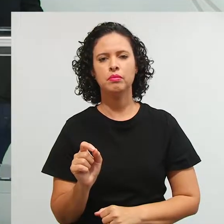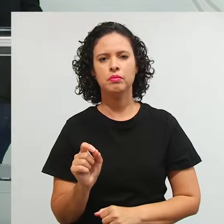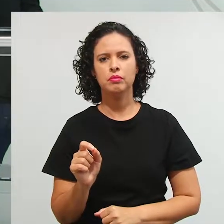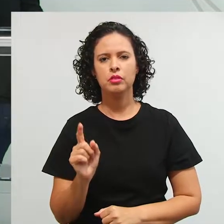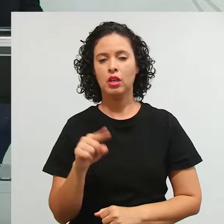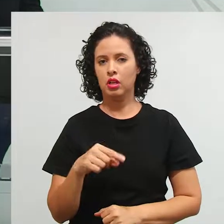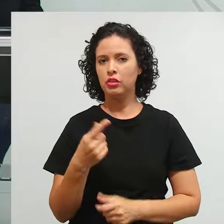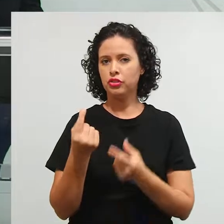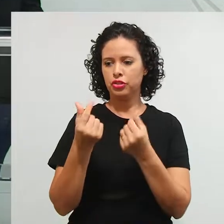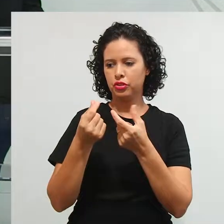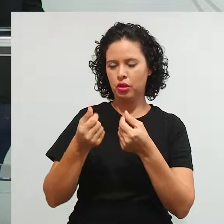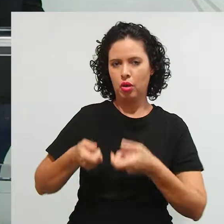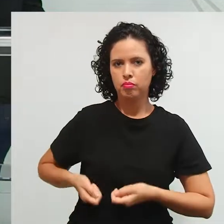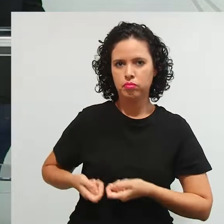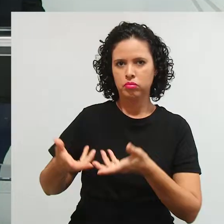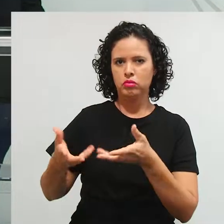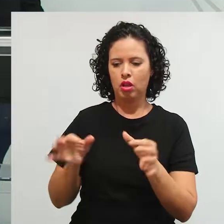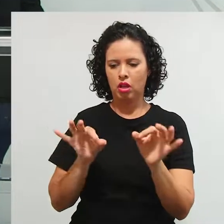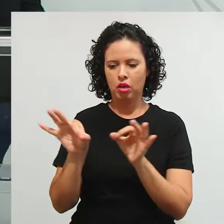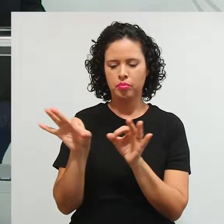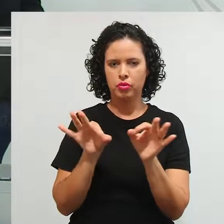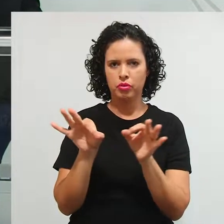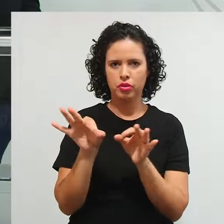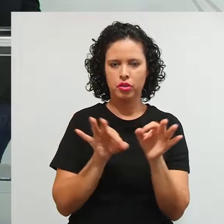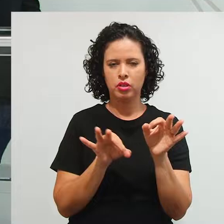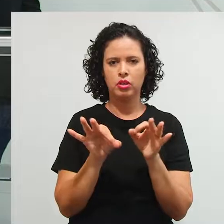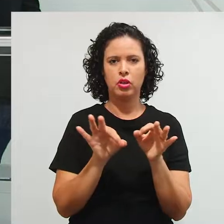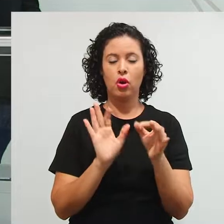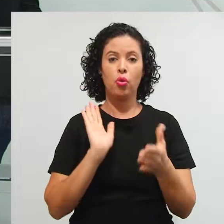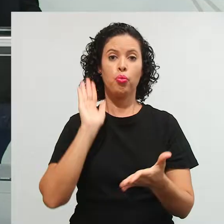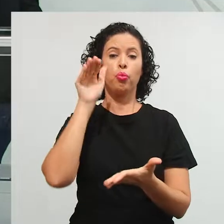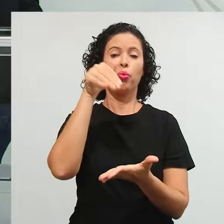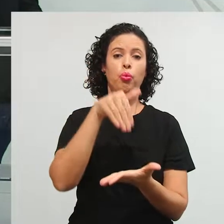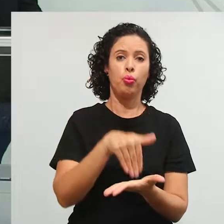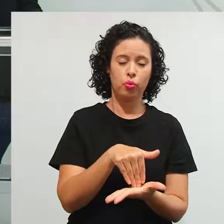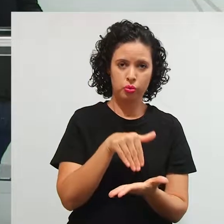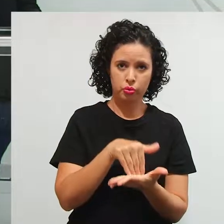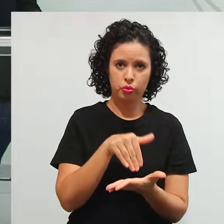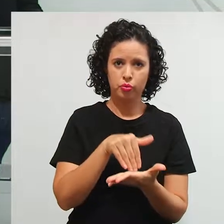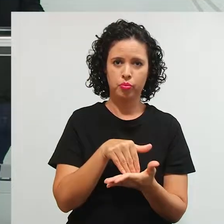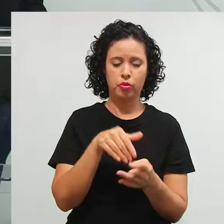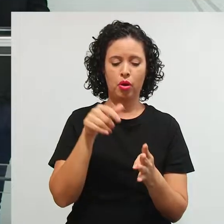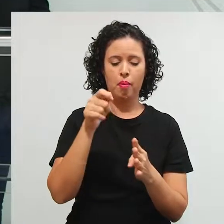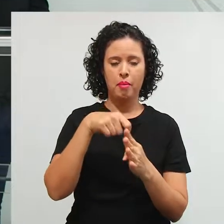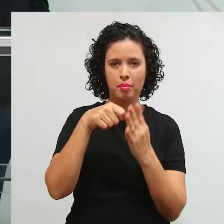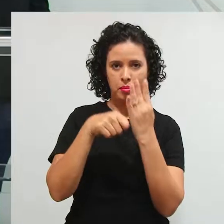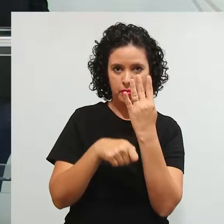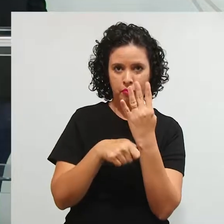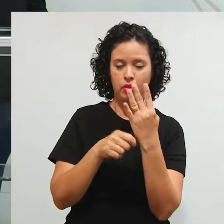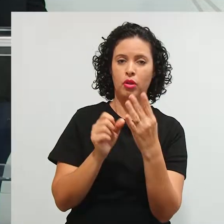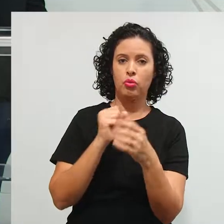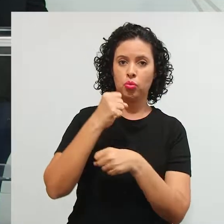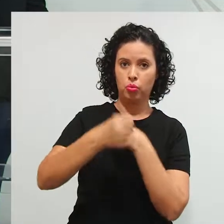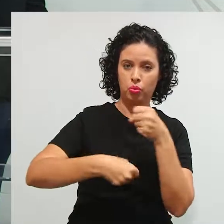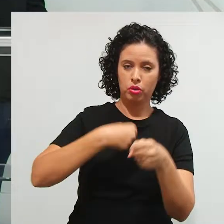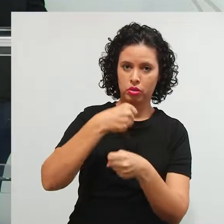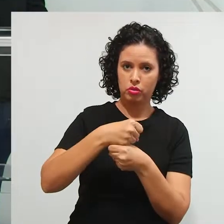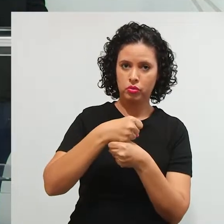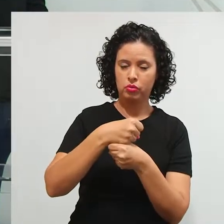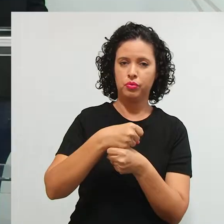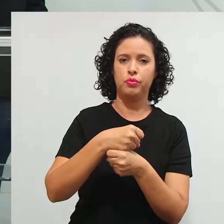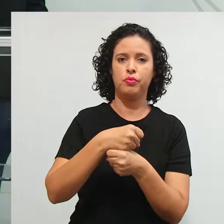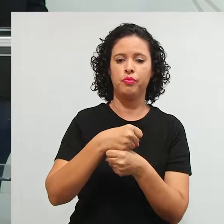esta despesa foi elaborado no último quadrimestre do ano, então nós